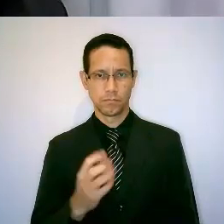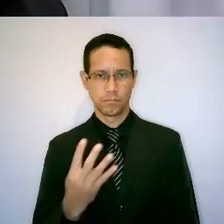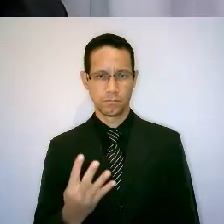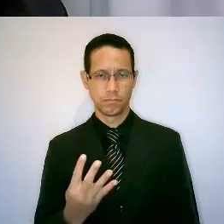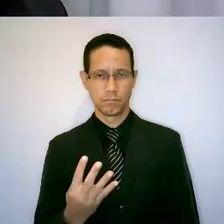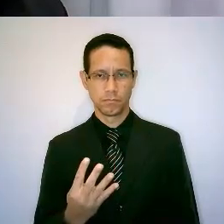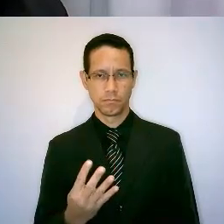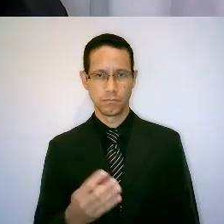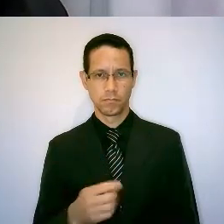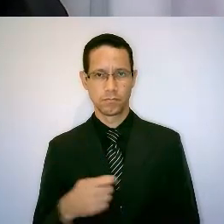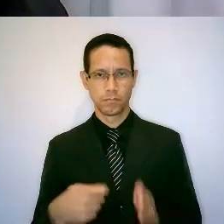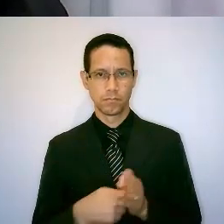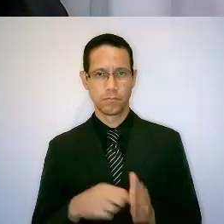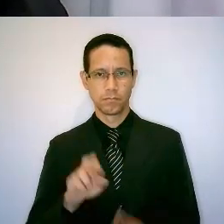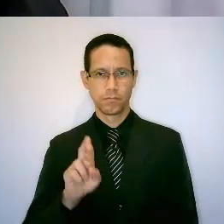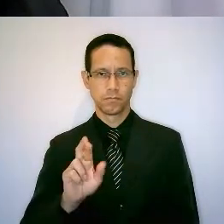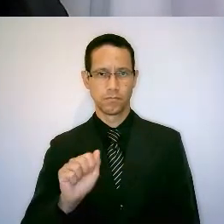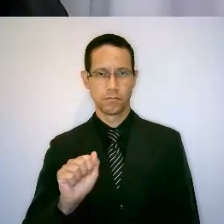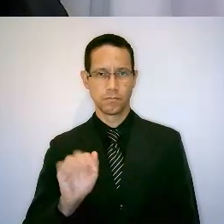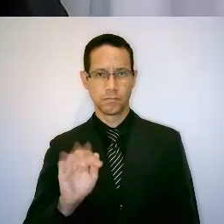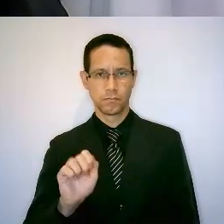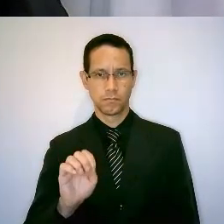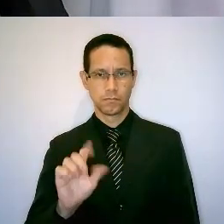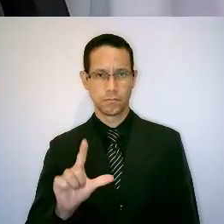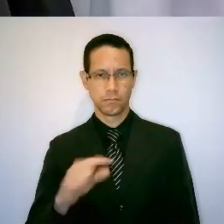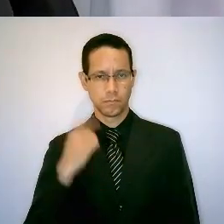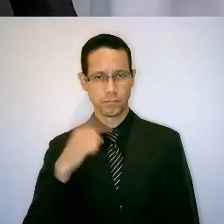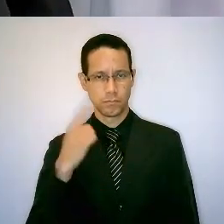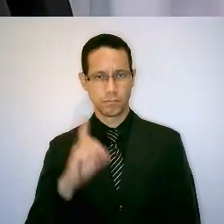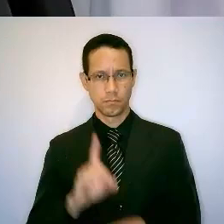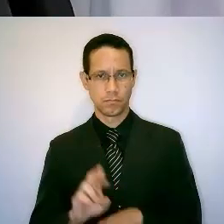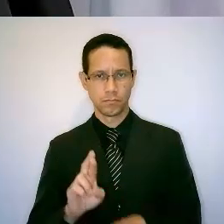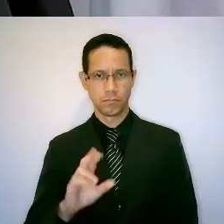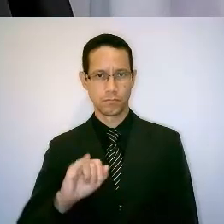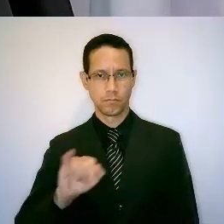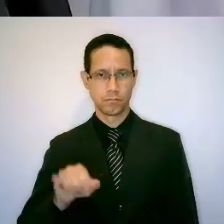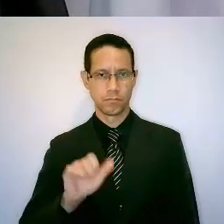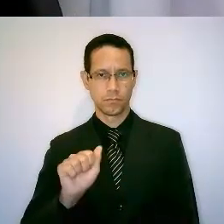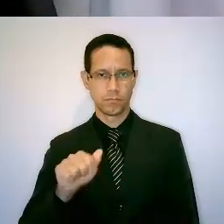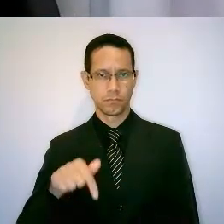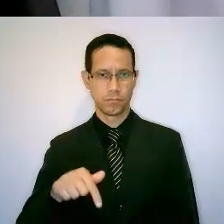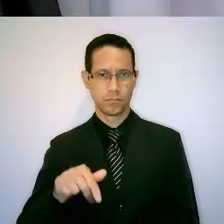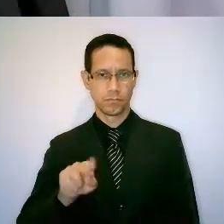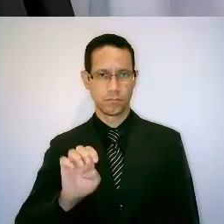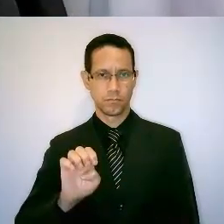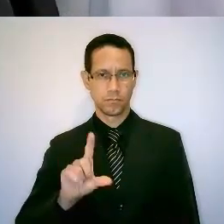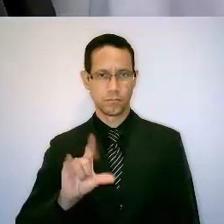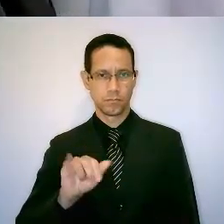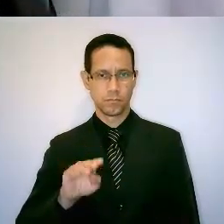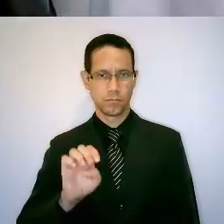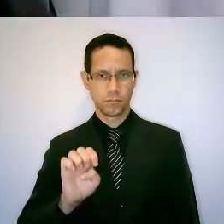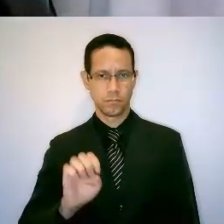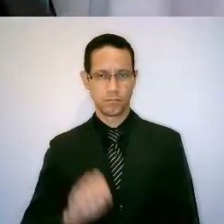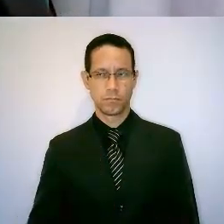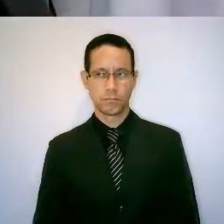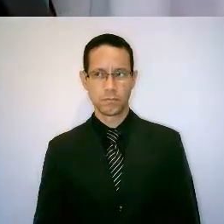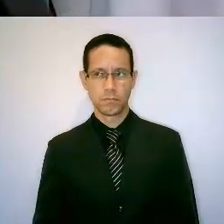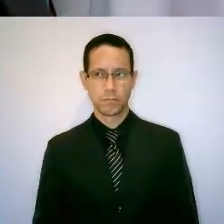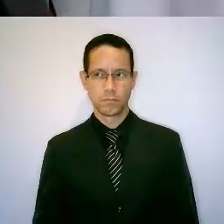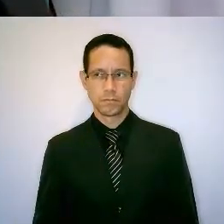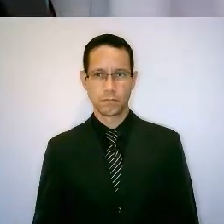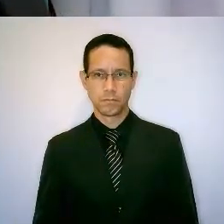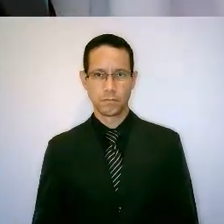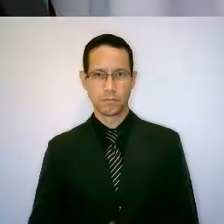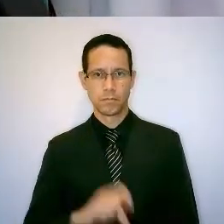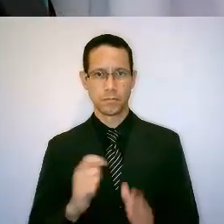Rúbio De Oliveira advogada Doutora Jaqueline Pereira de Oliveira e o apelado